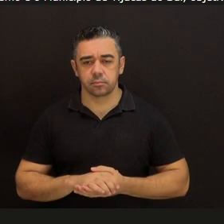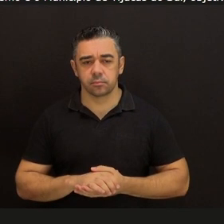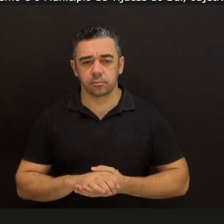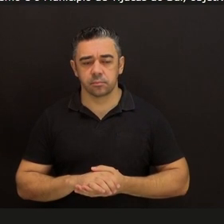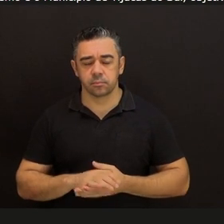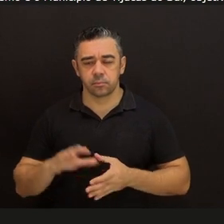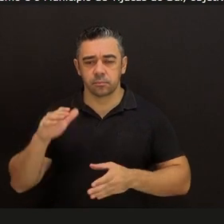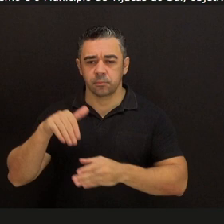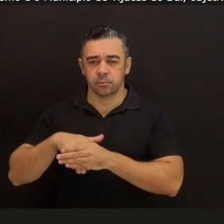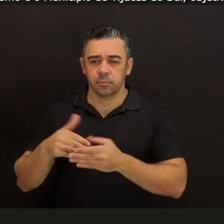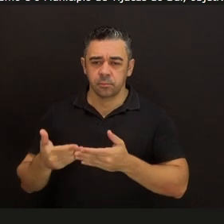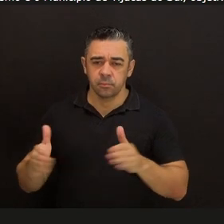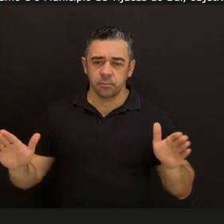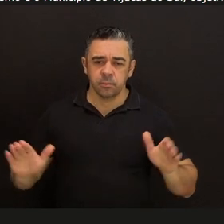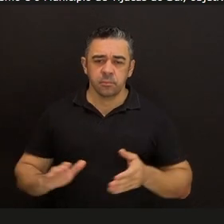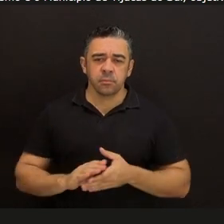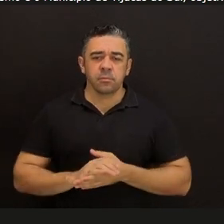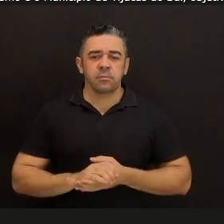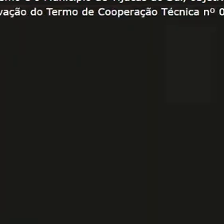votação aberta